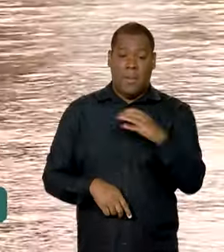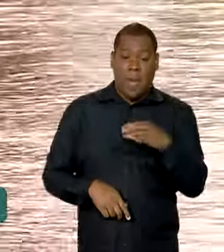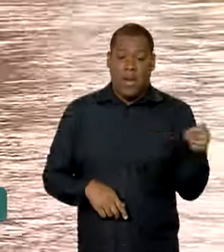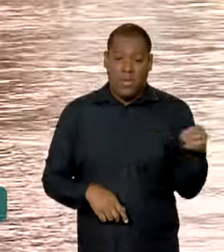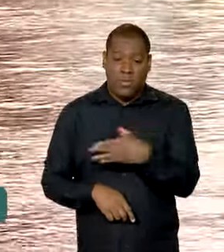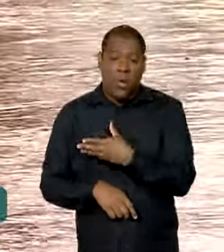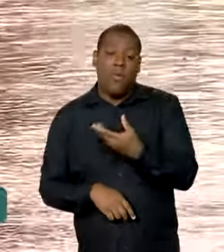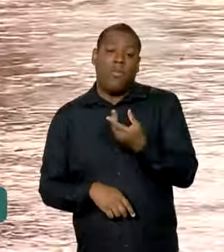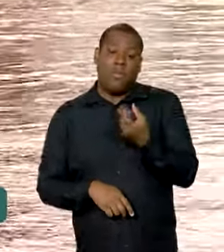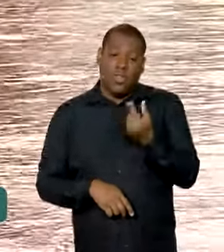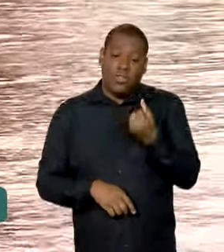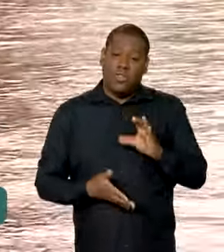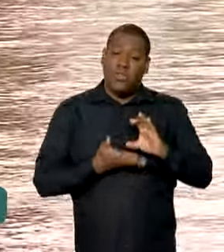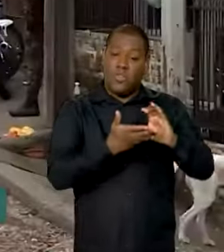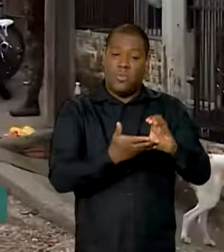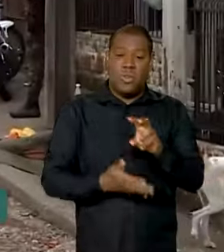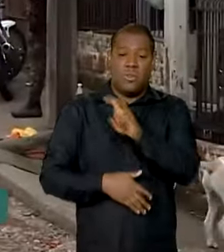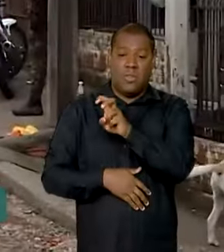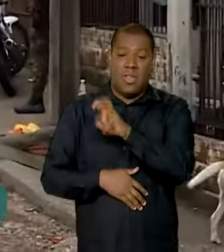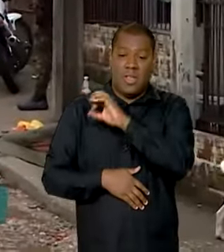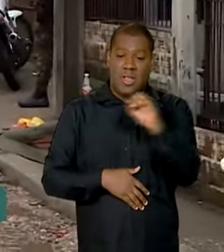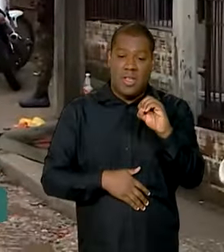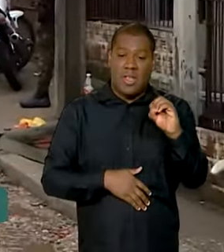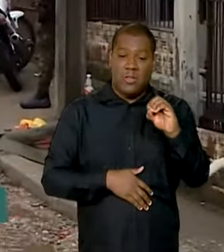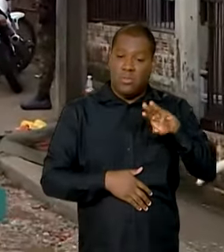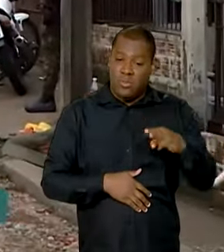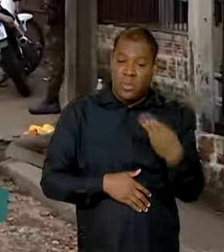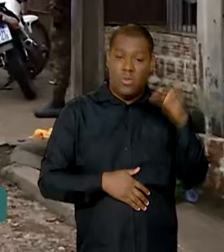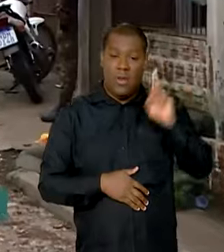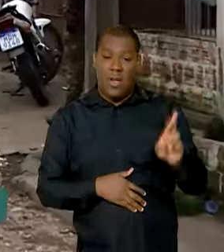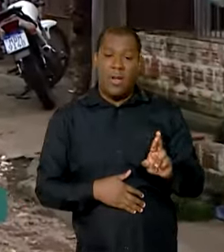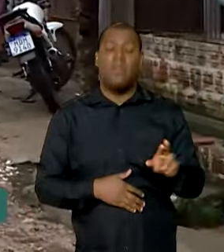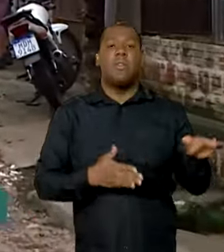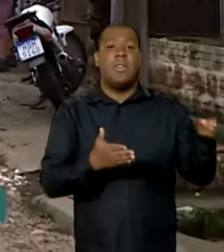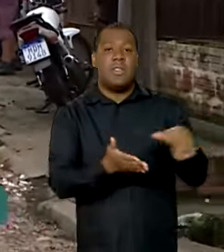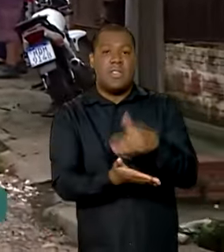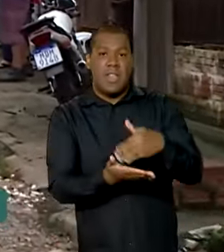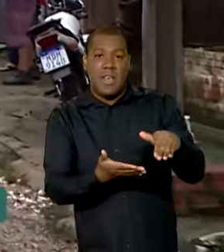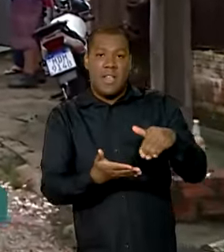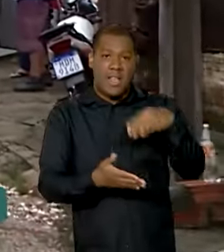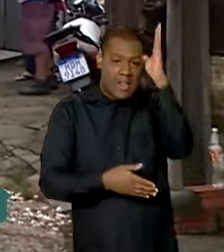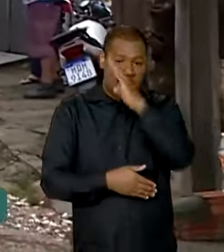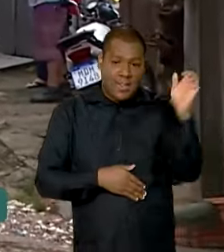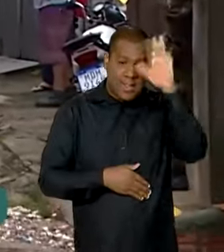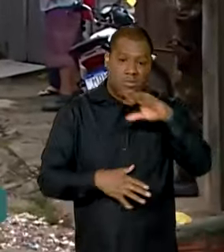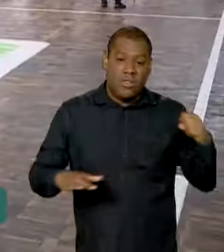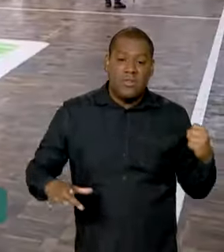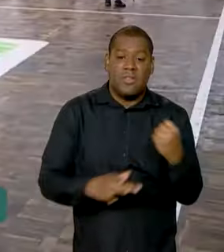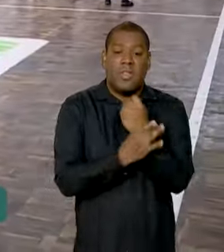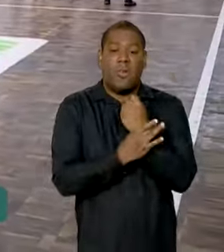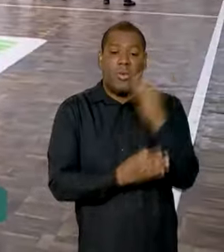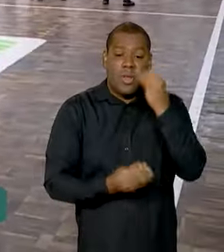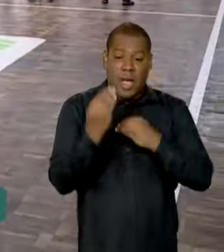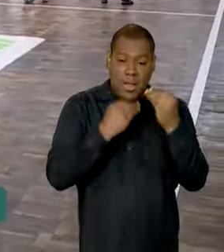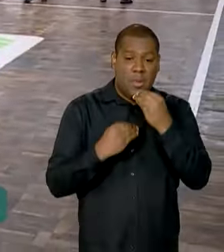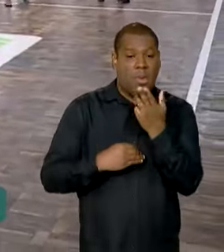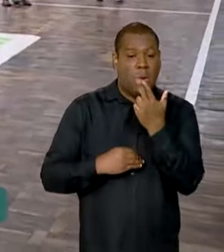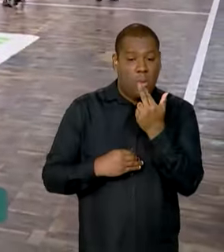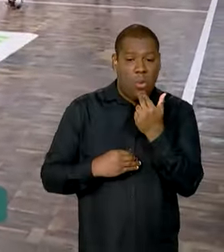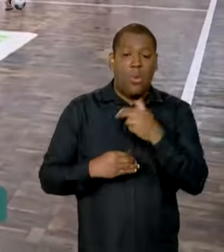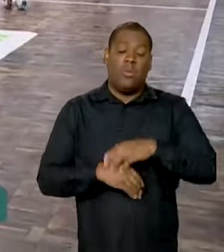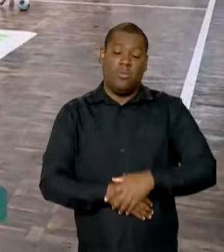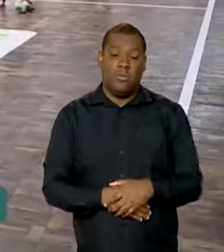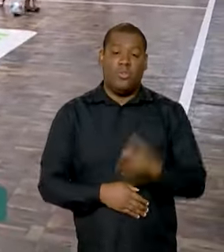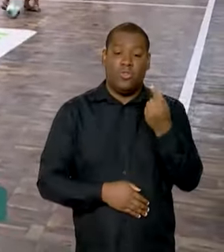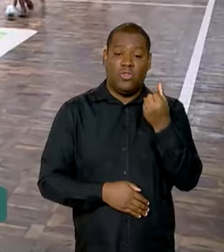de encostas, segundo o governo. A Secretaria Nacional de Segurança Alimentar e Nutricional providenciou o empenho de